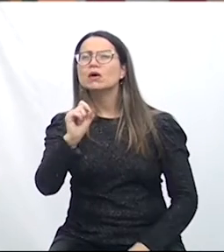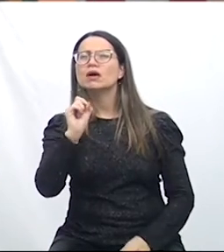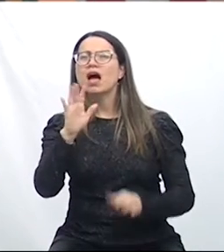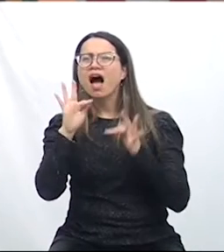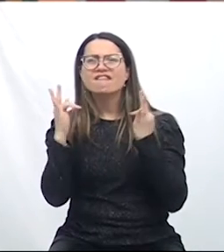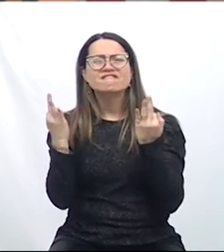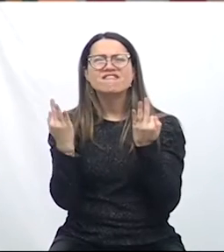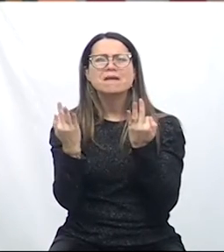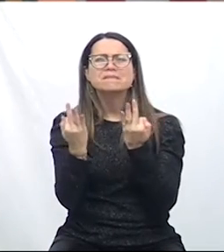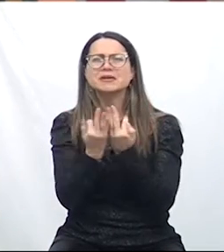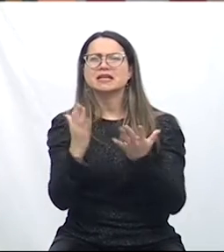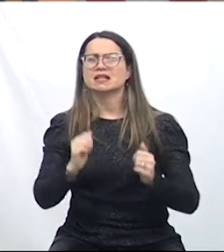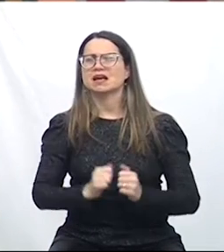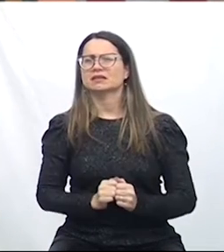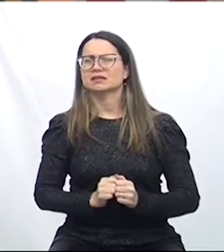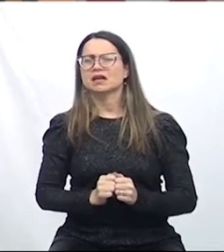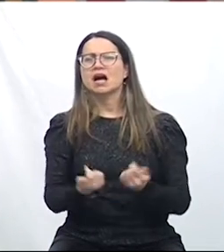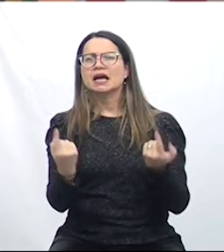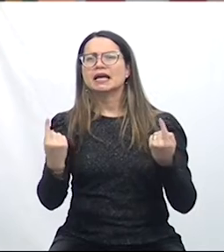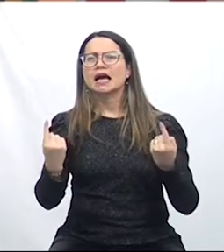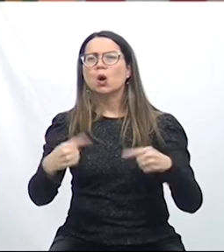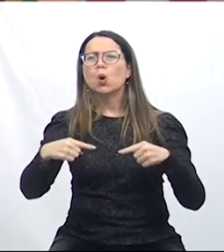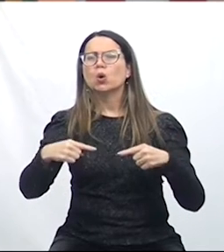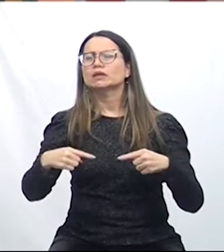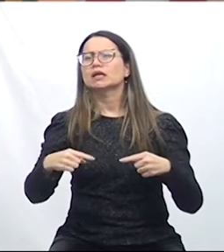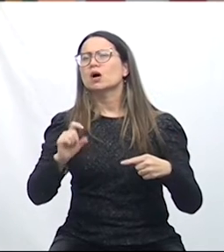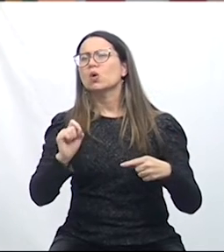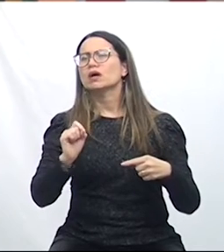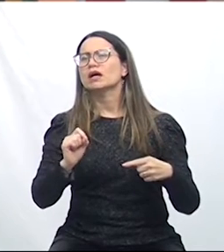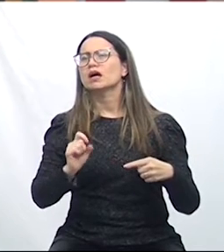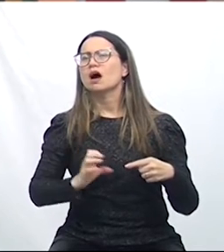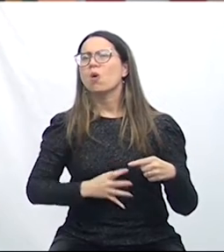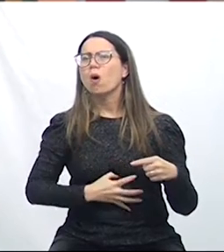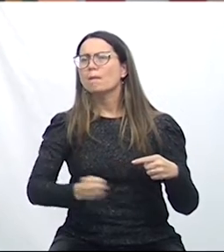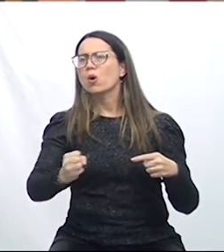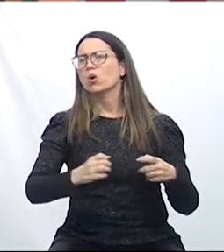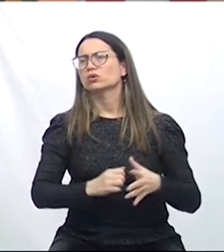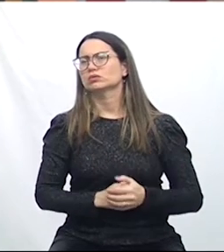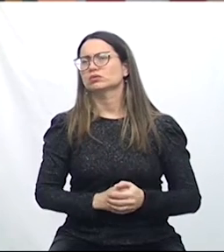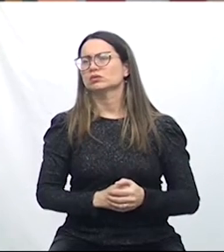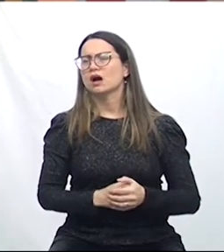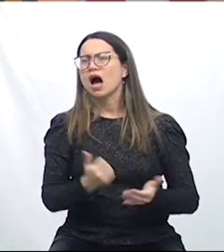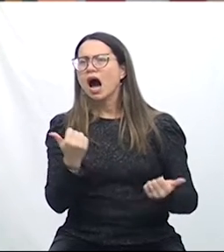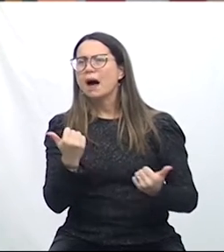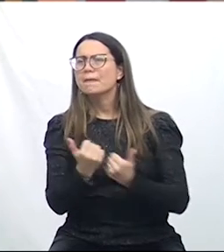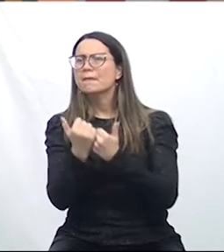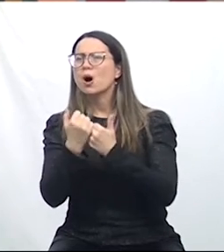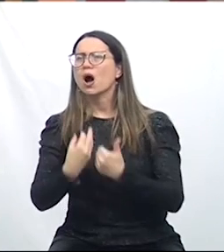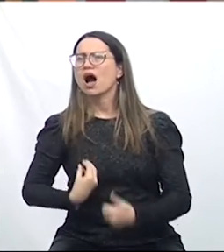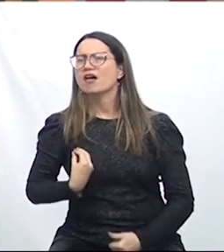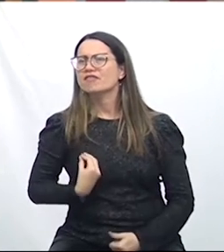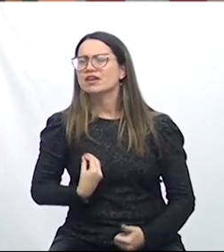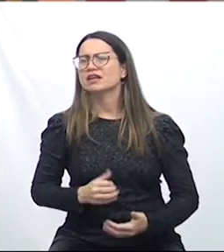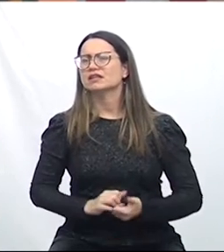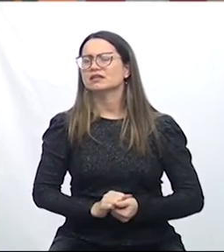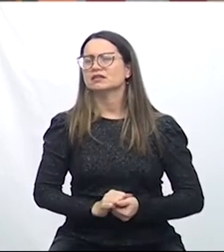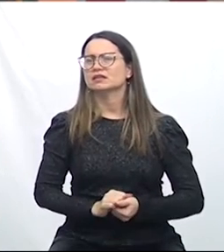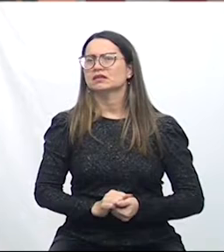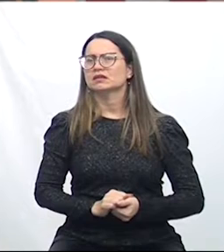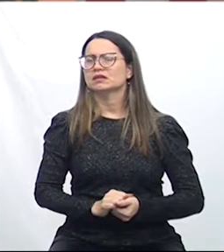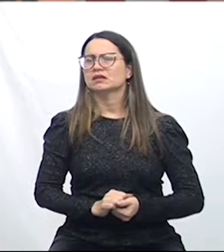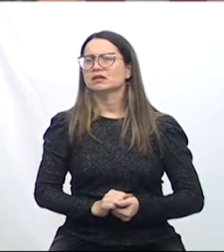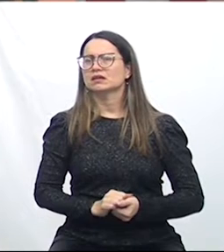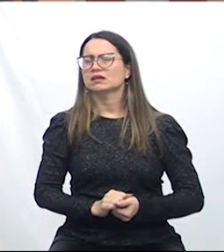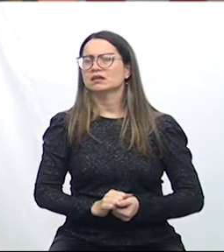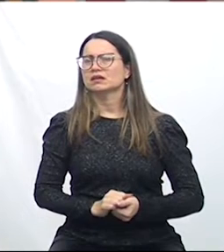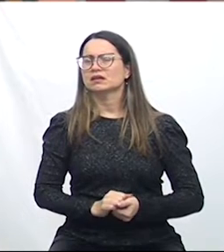que é contra o aborto, é a favor da vida, que é contra a ideologia de gênero.